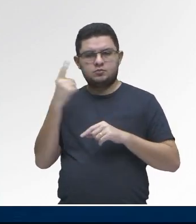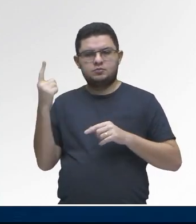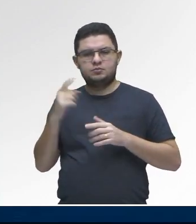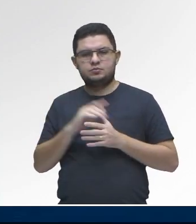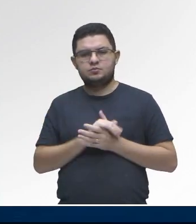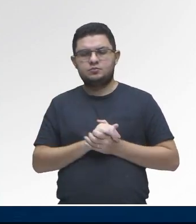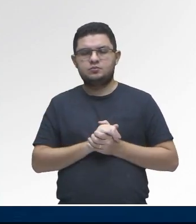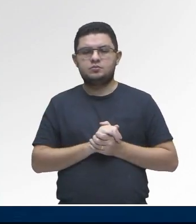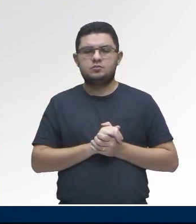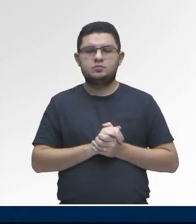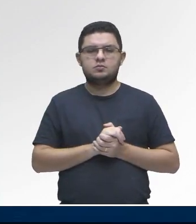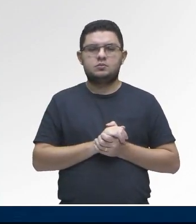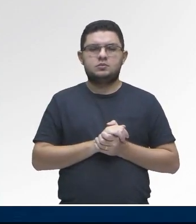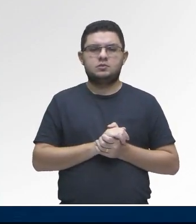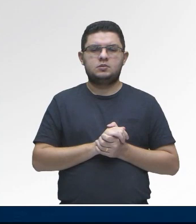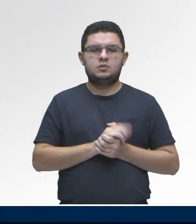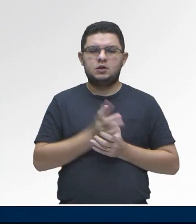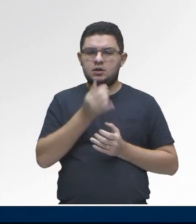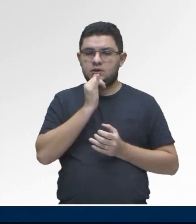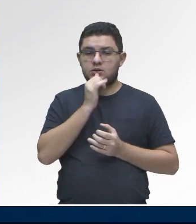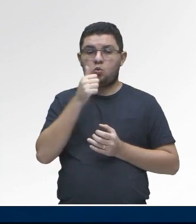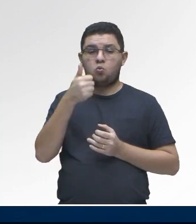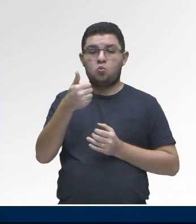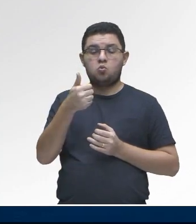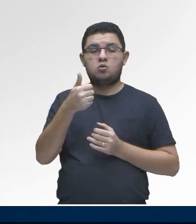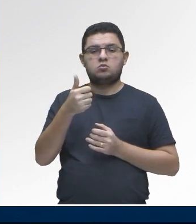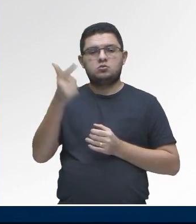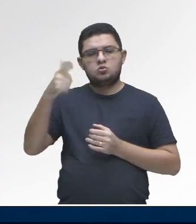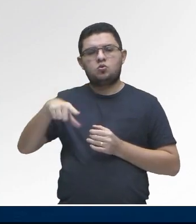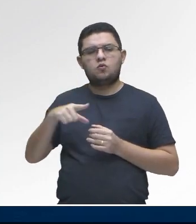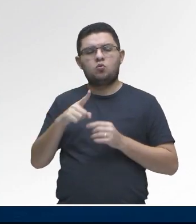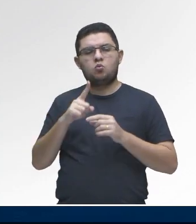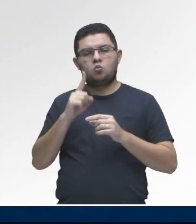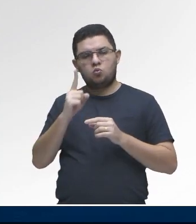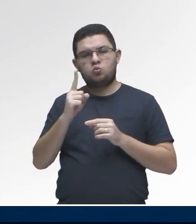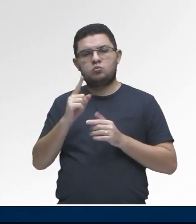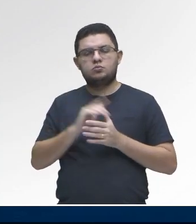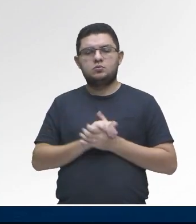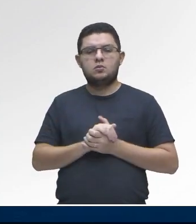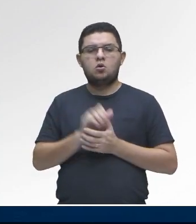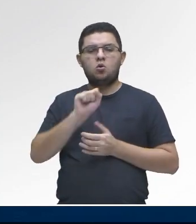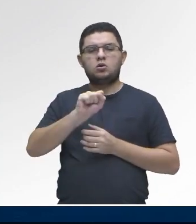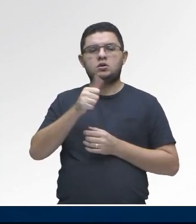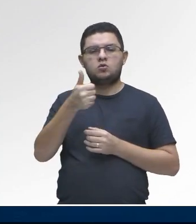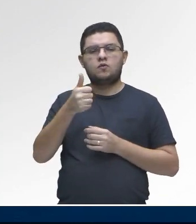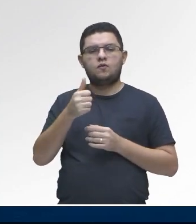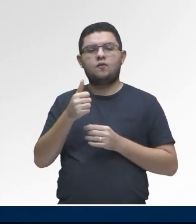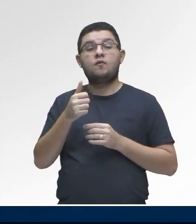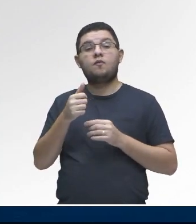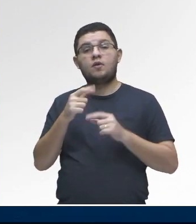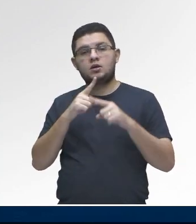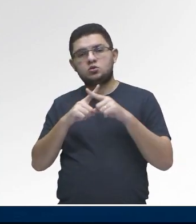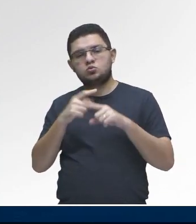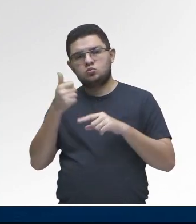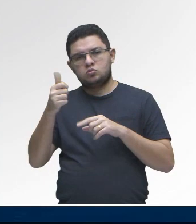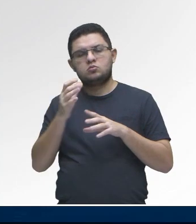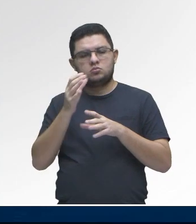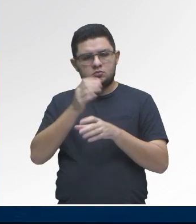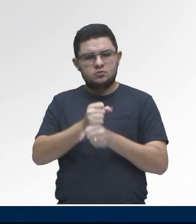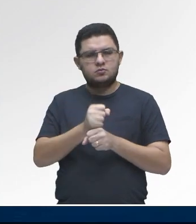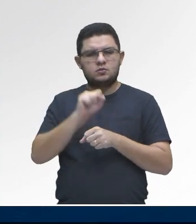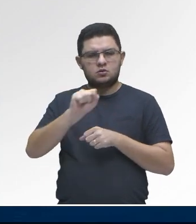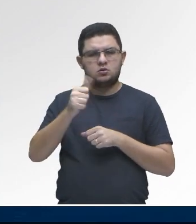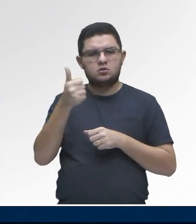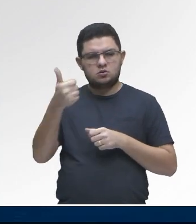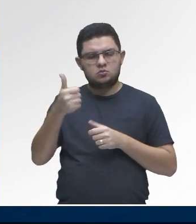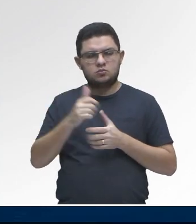Por exemplo, se eu colocar 1, eu vou repetir o 1. 81 vezes 1 vai dar 81. Se eu colocar